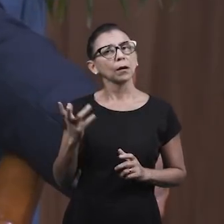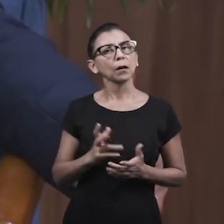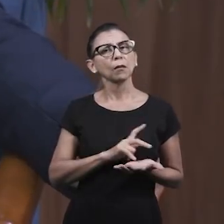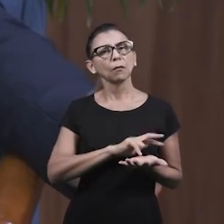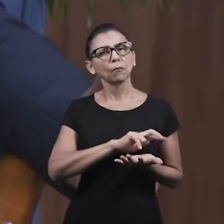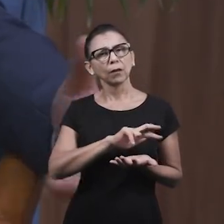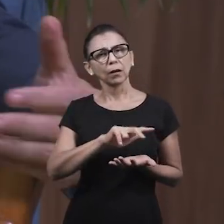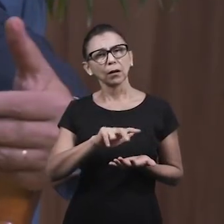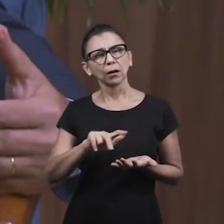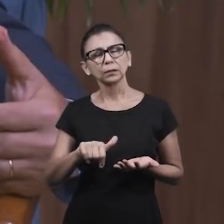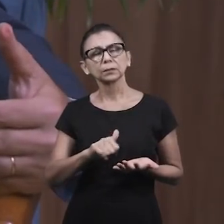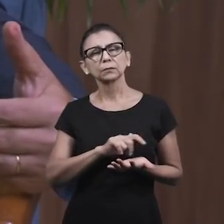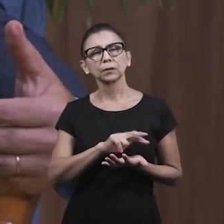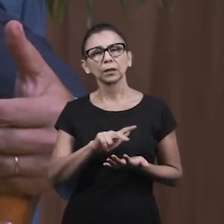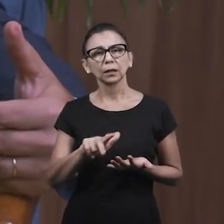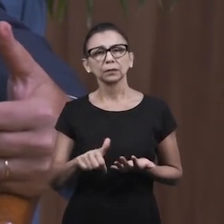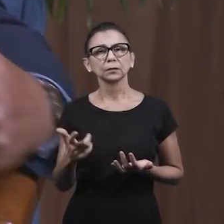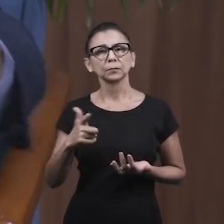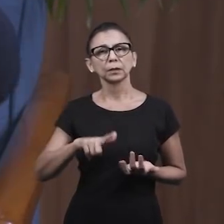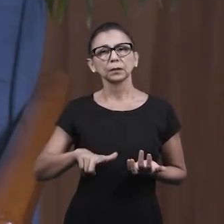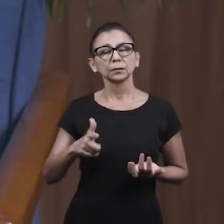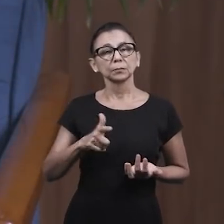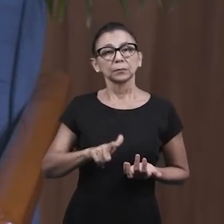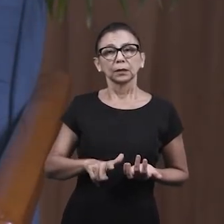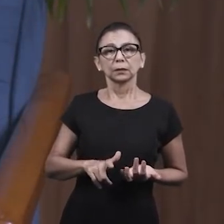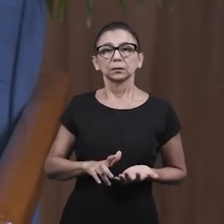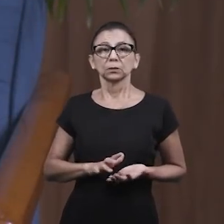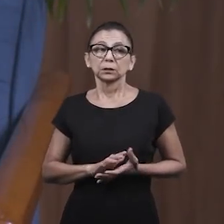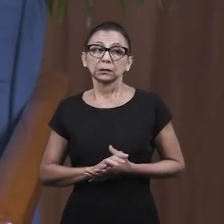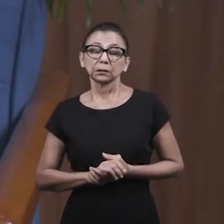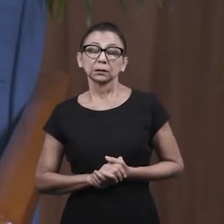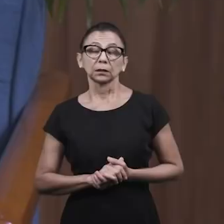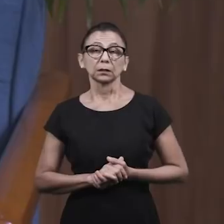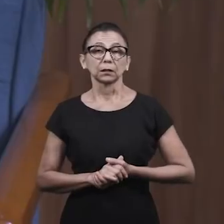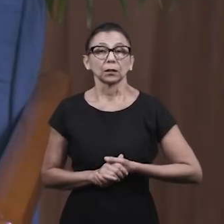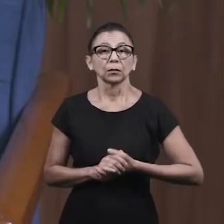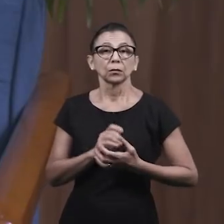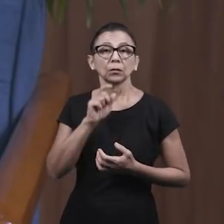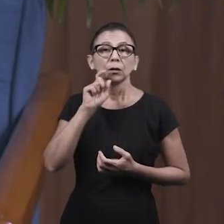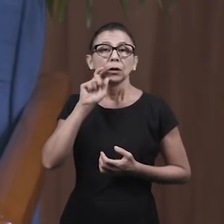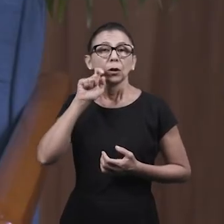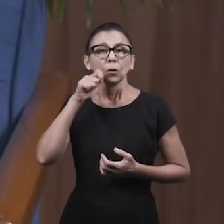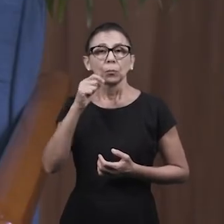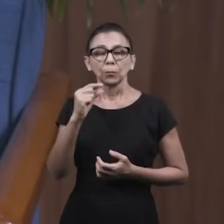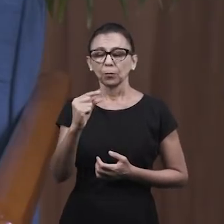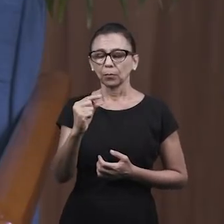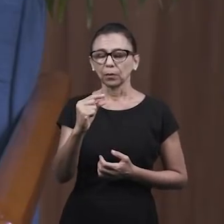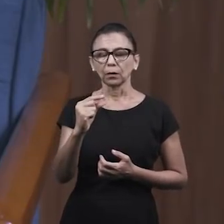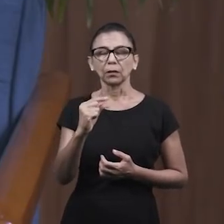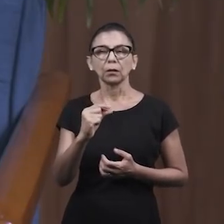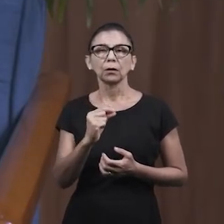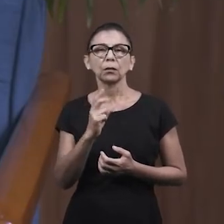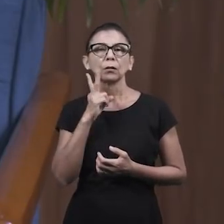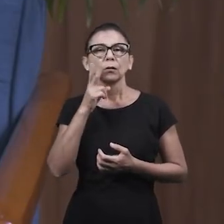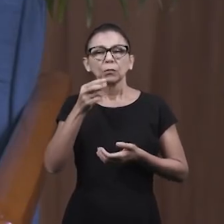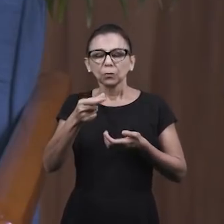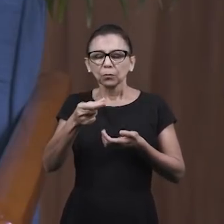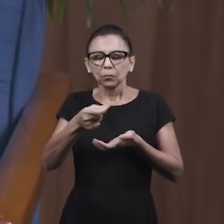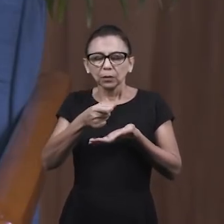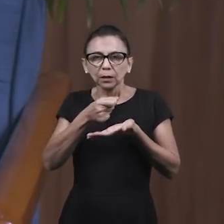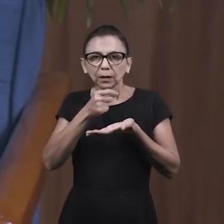esse mistério, exatamente dessa passagem, é vivenciado pela igreja que tem o Espírito Santo o tempo